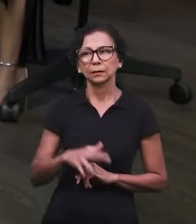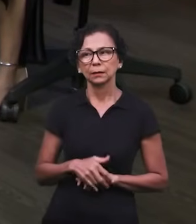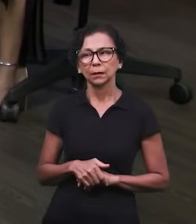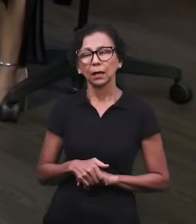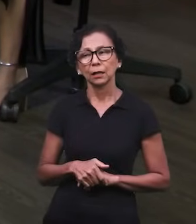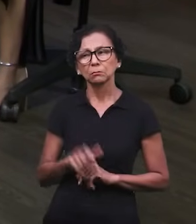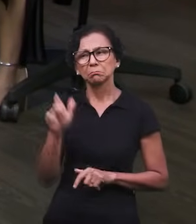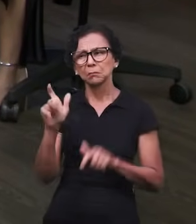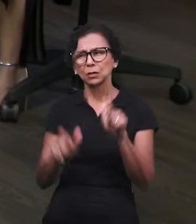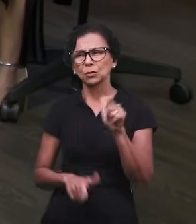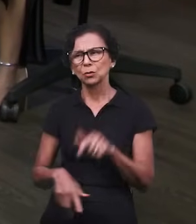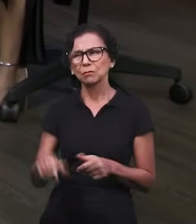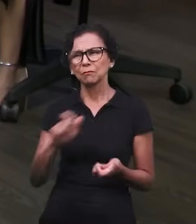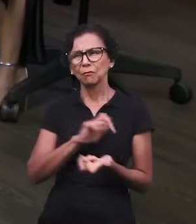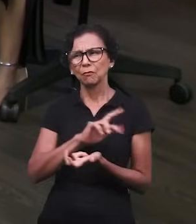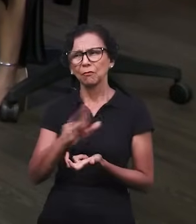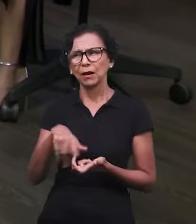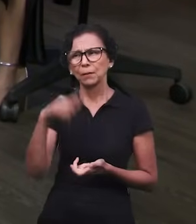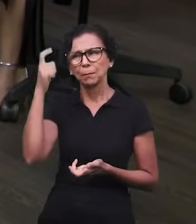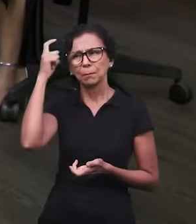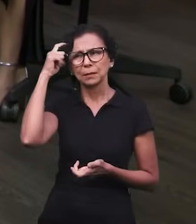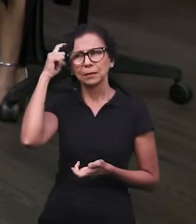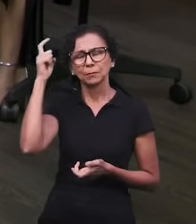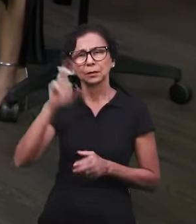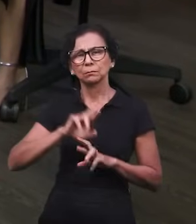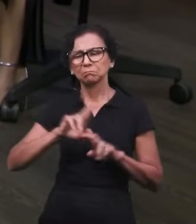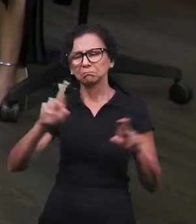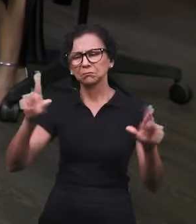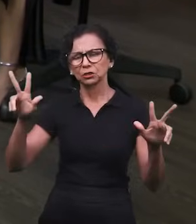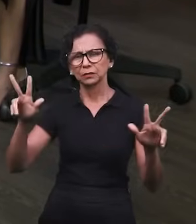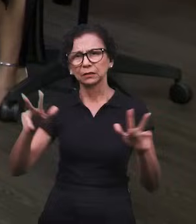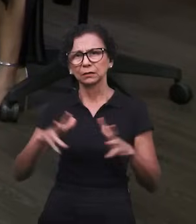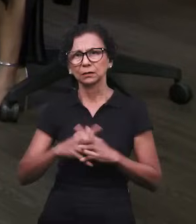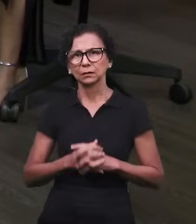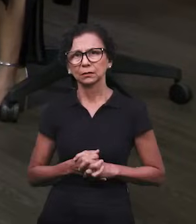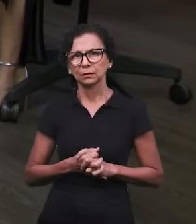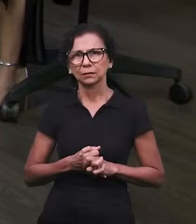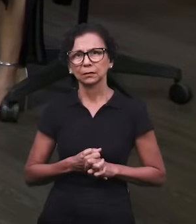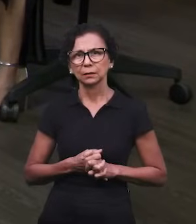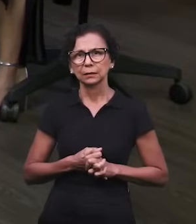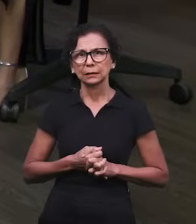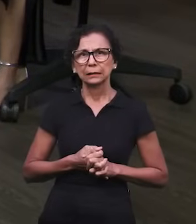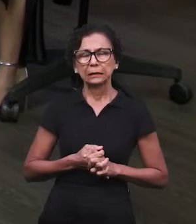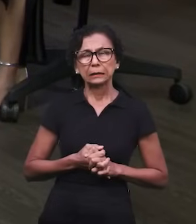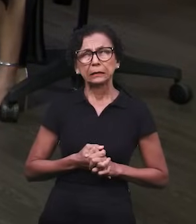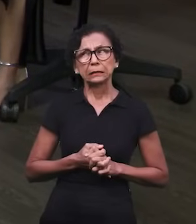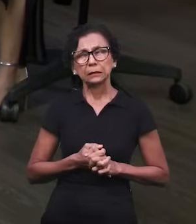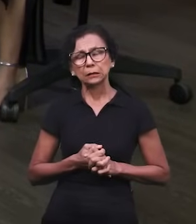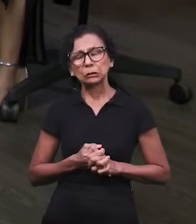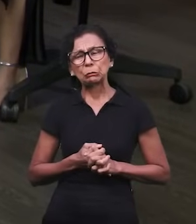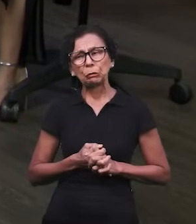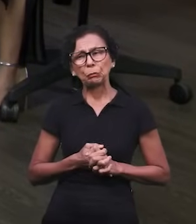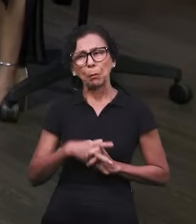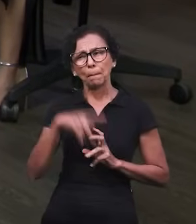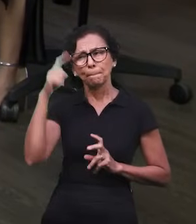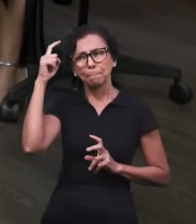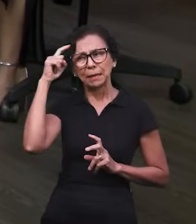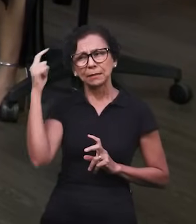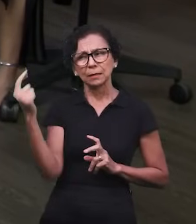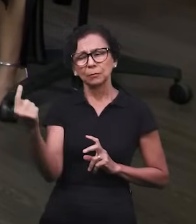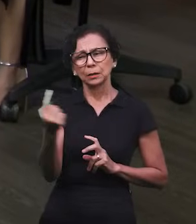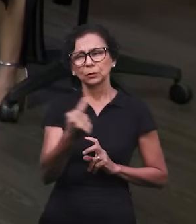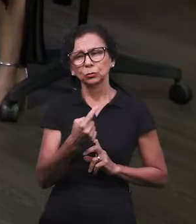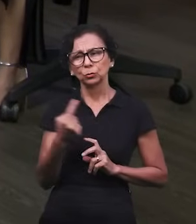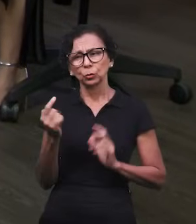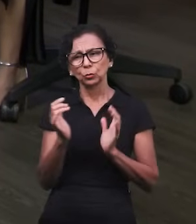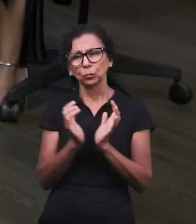Para pensar em comum, nós temos isso muitas vezes dentro da família, embora nem sempre, nas